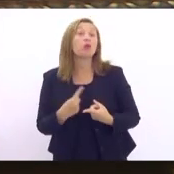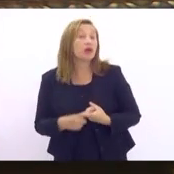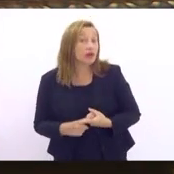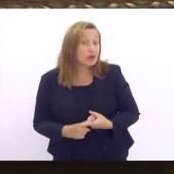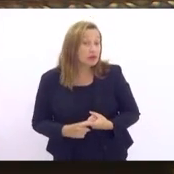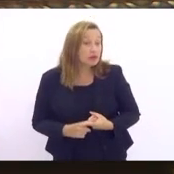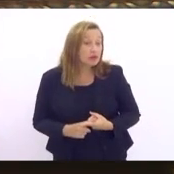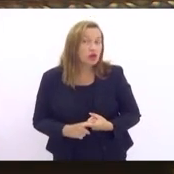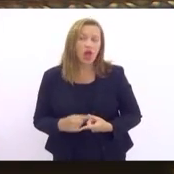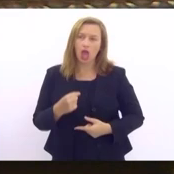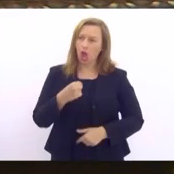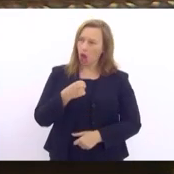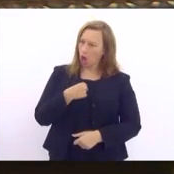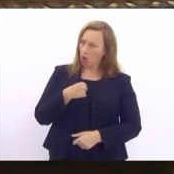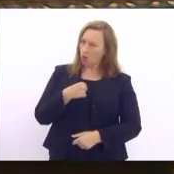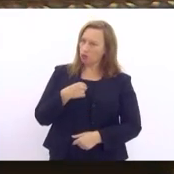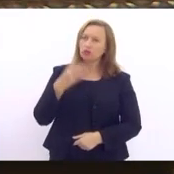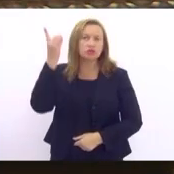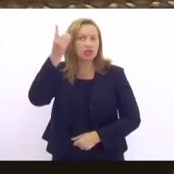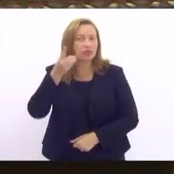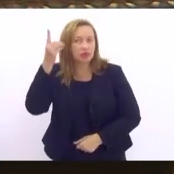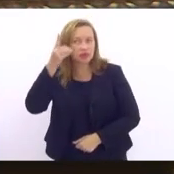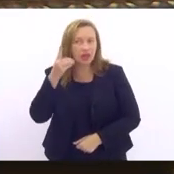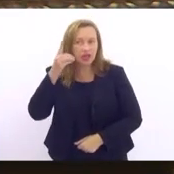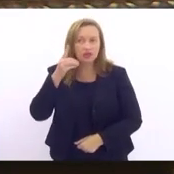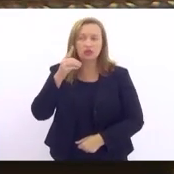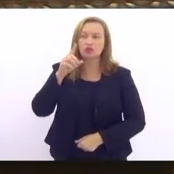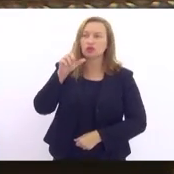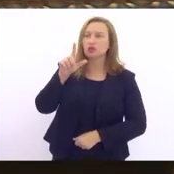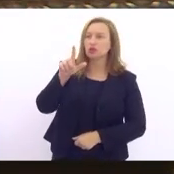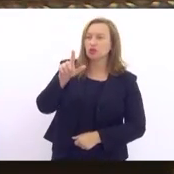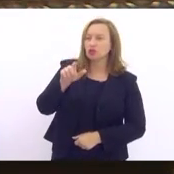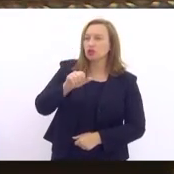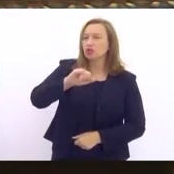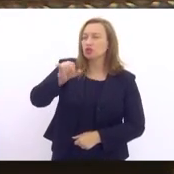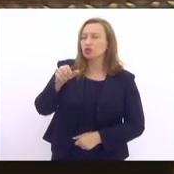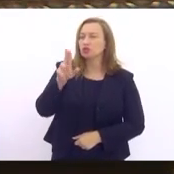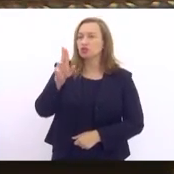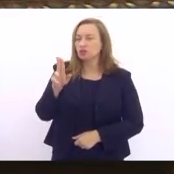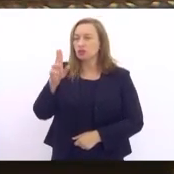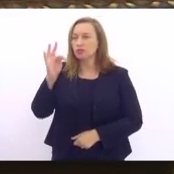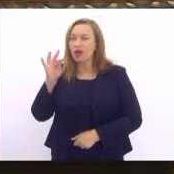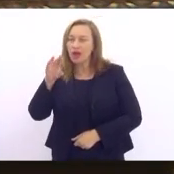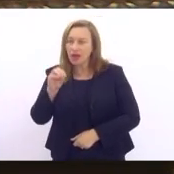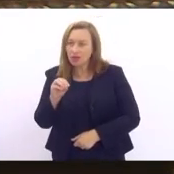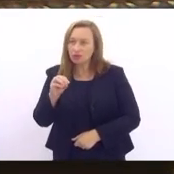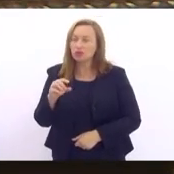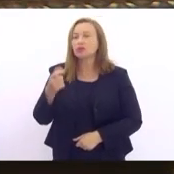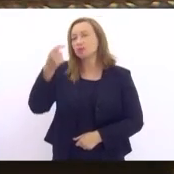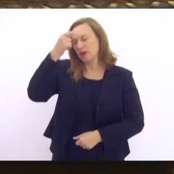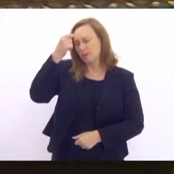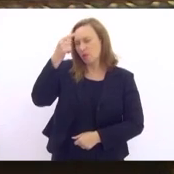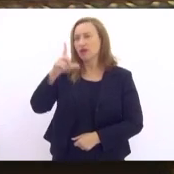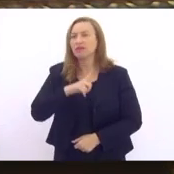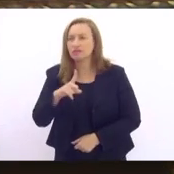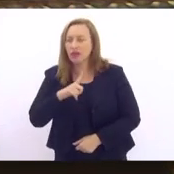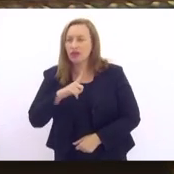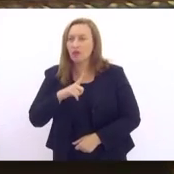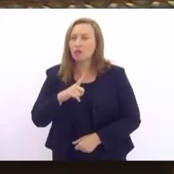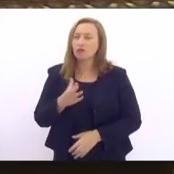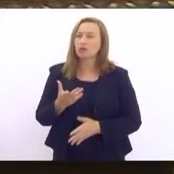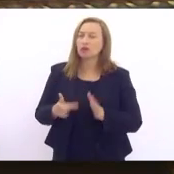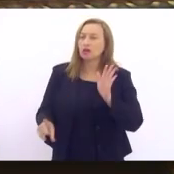deputado Gilberto Palmares, que eu tenho de memória, o autor lá atrás da lei do Fundo de Habitação de